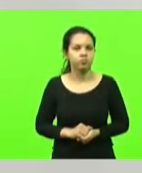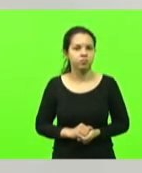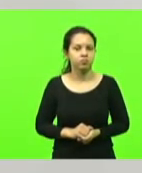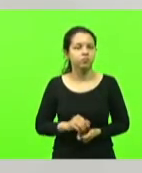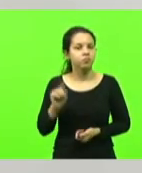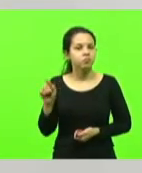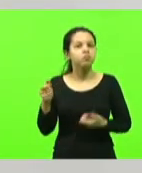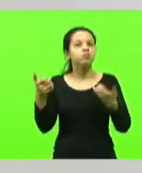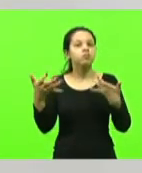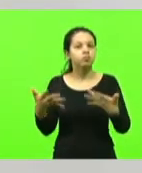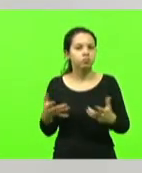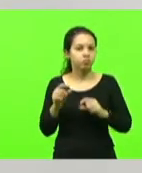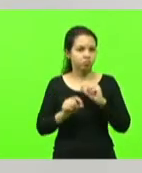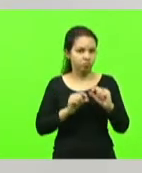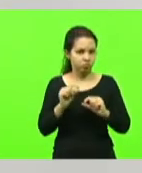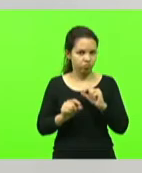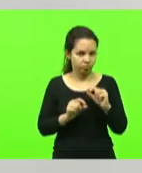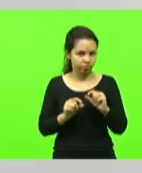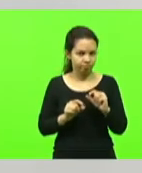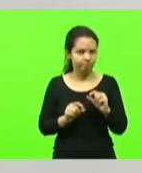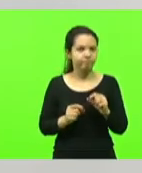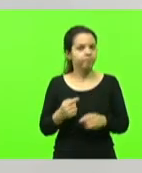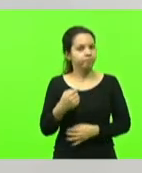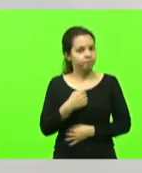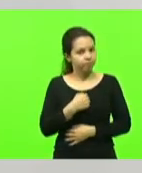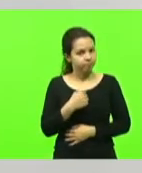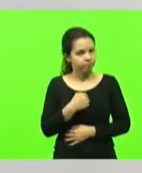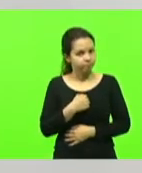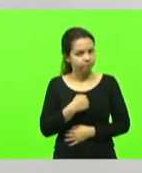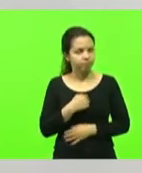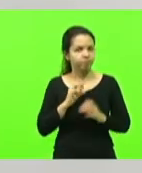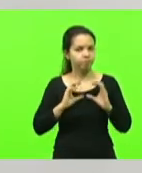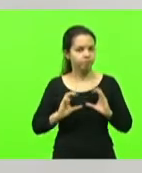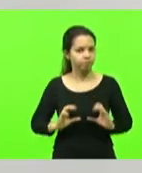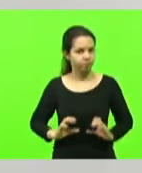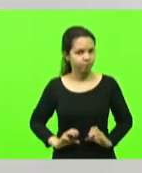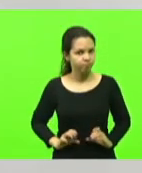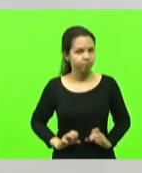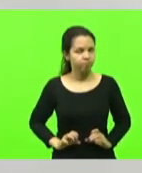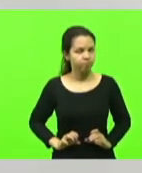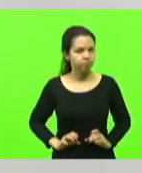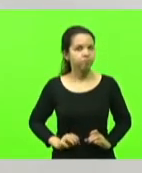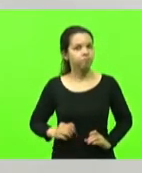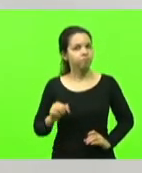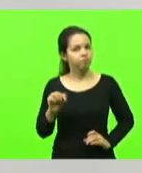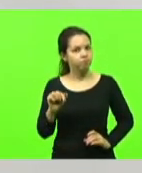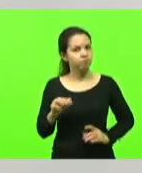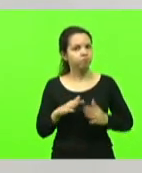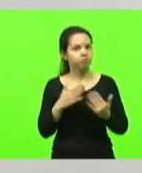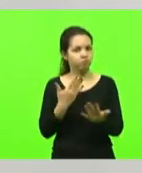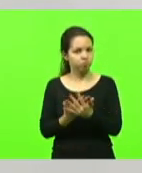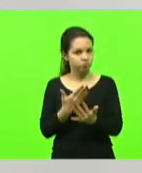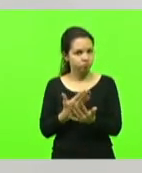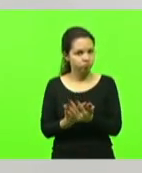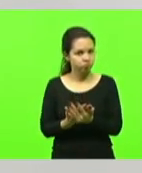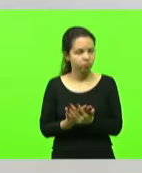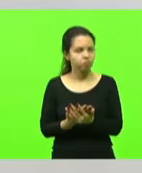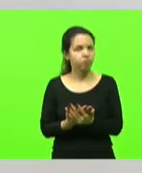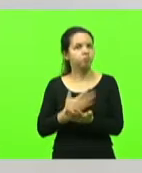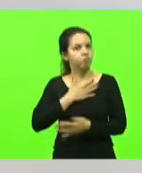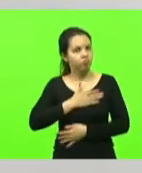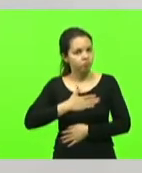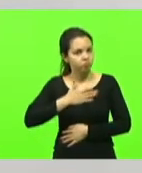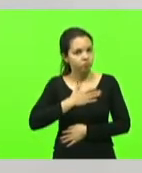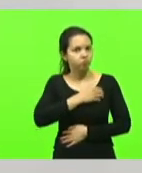aspas, enquanto cidadã e contribuinte. Como escola, preciso falar que é uma alegria atender os alunos, porém, a